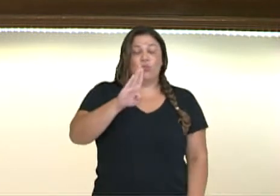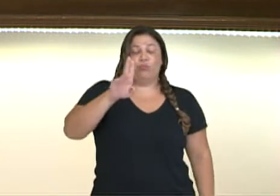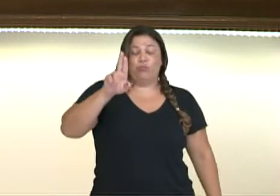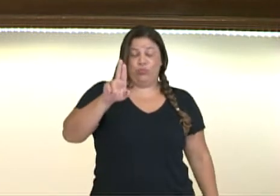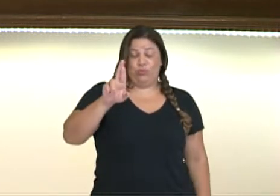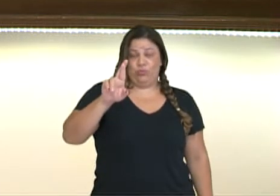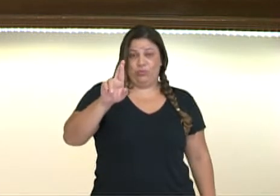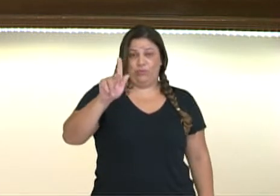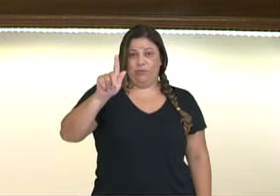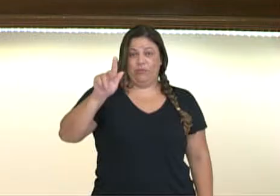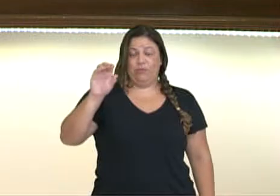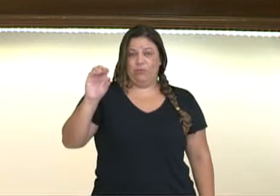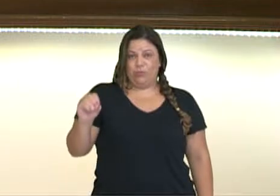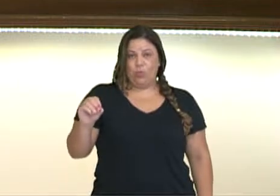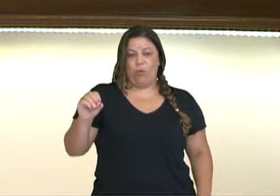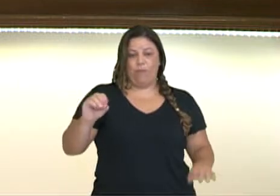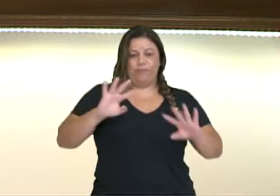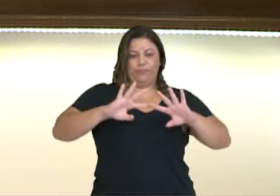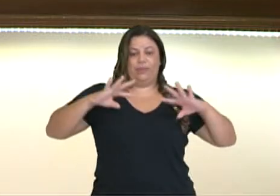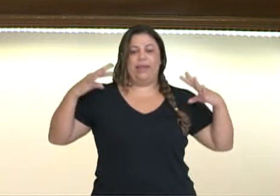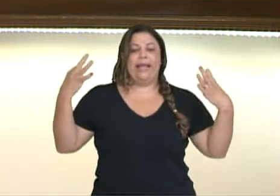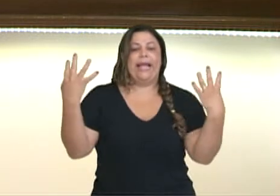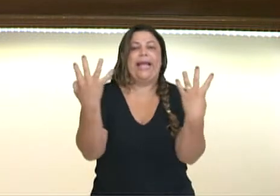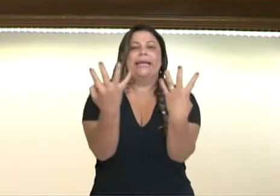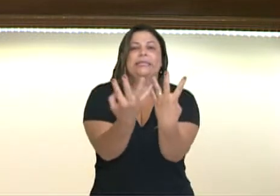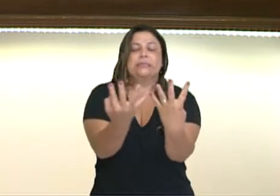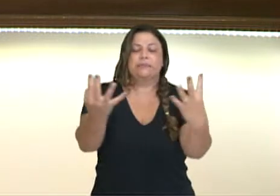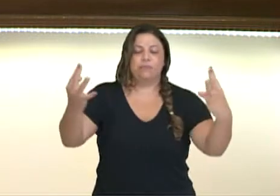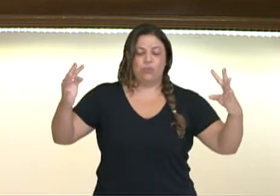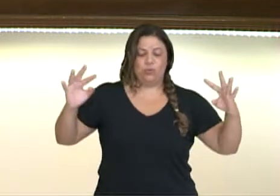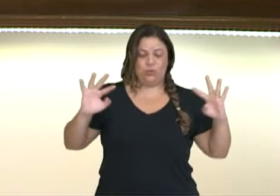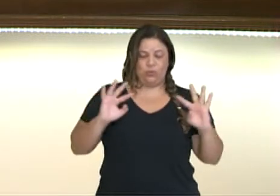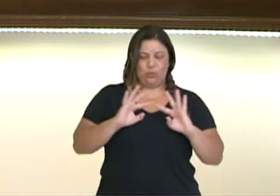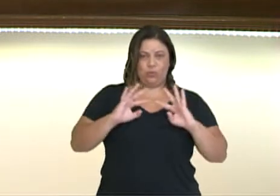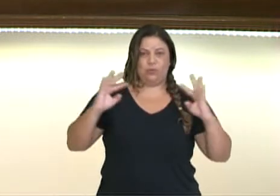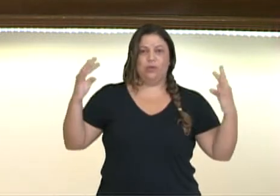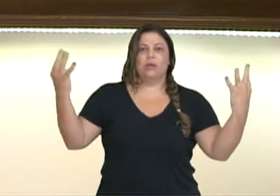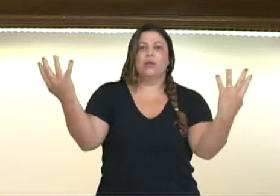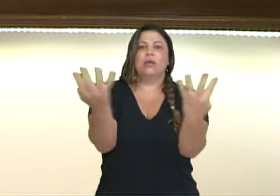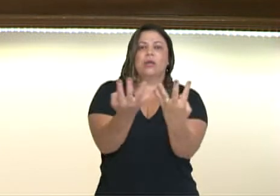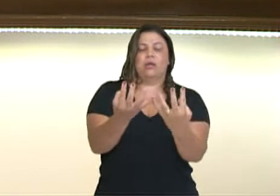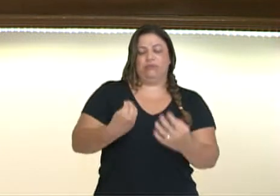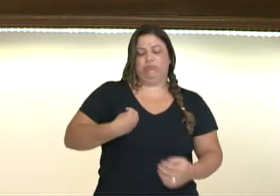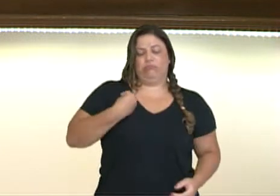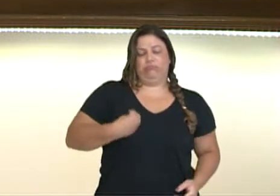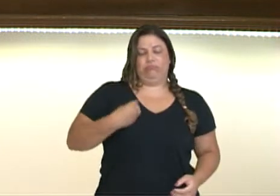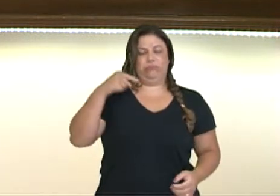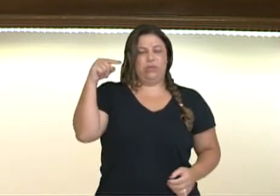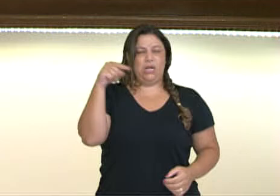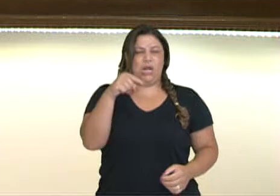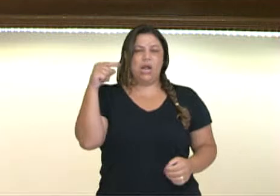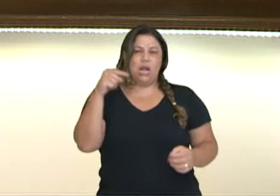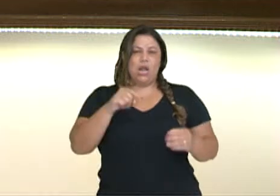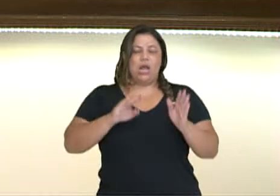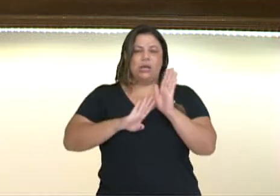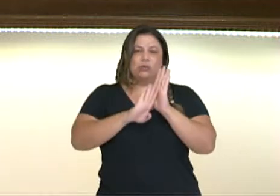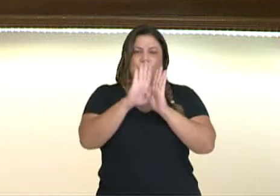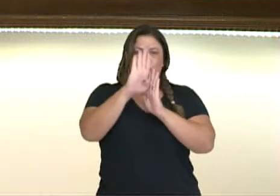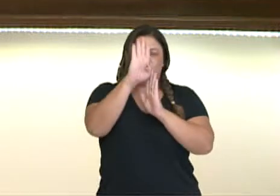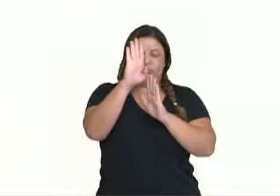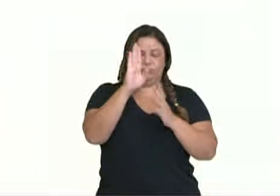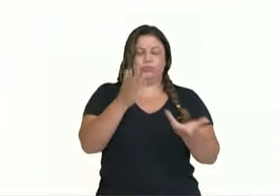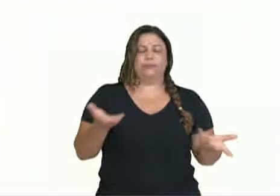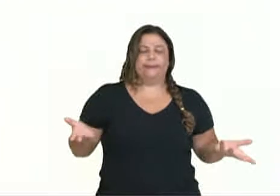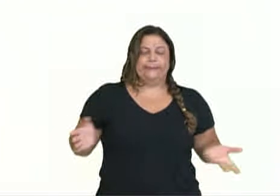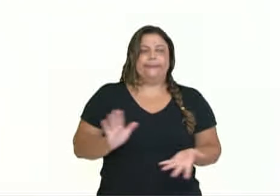que significa cidade murada. Era uma cidade com uma muralha em volta. E quem vivia lá eram os burgueses, ok? E aqui tem então uma